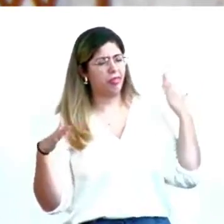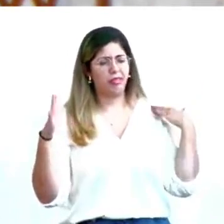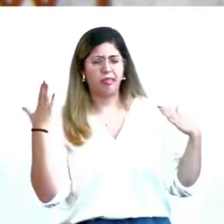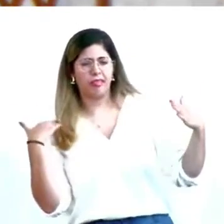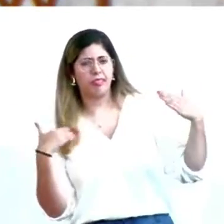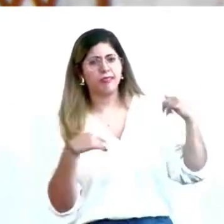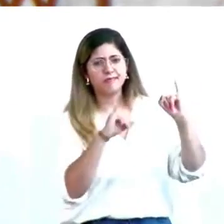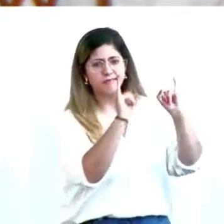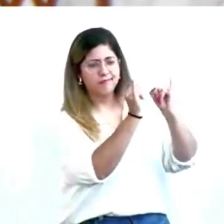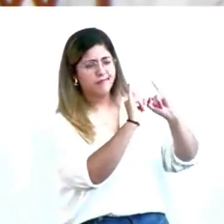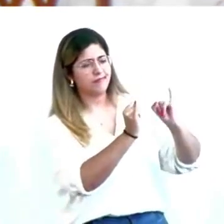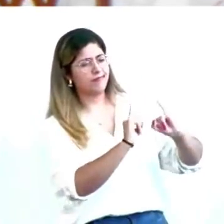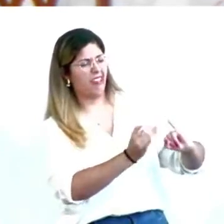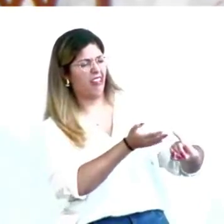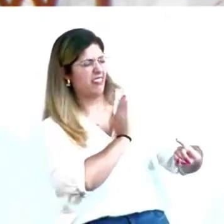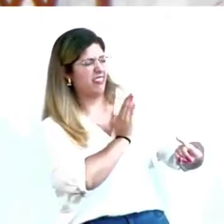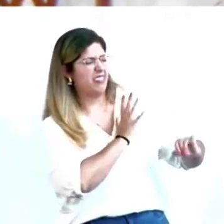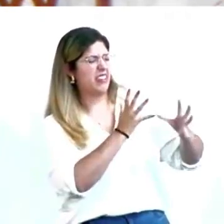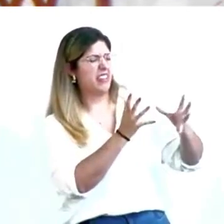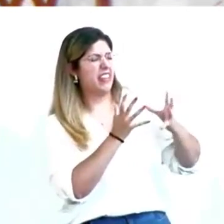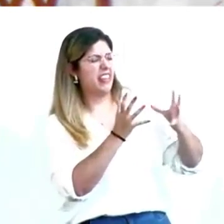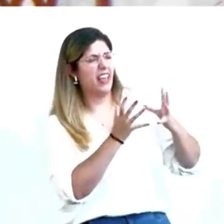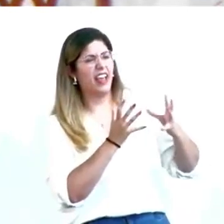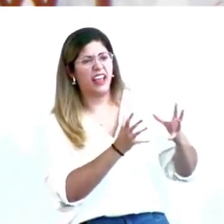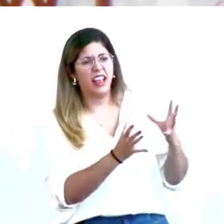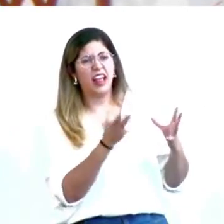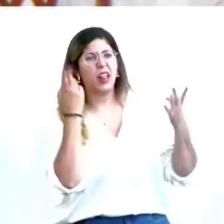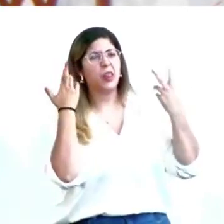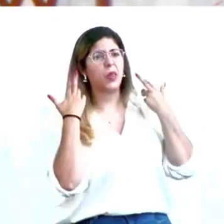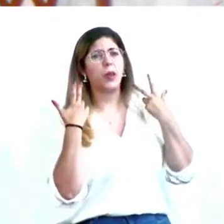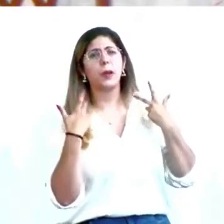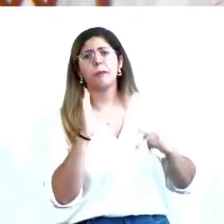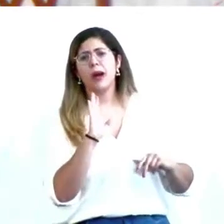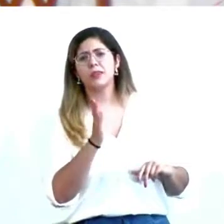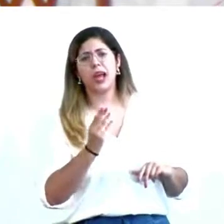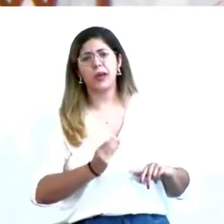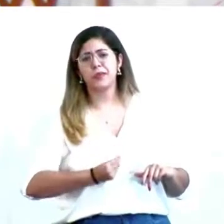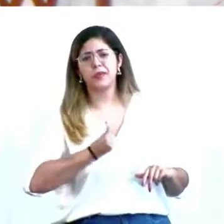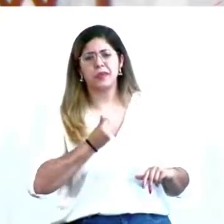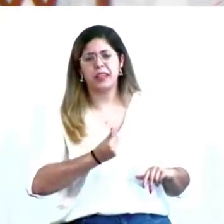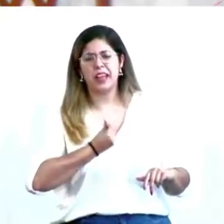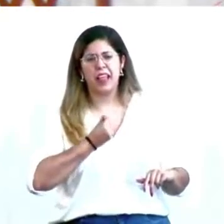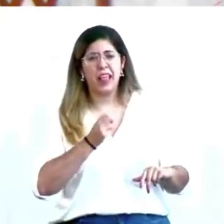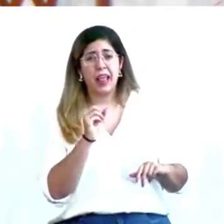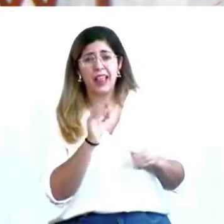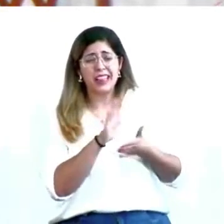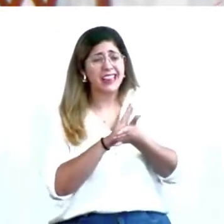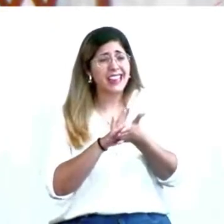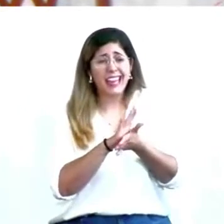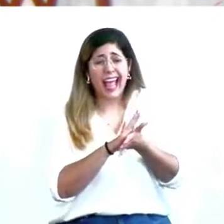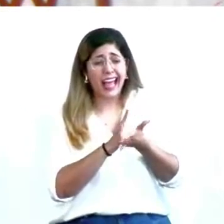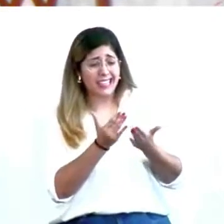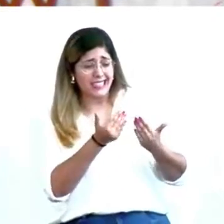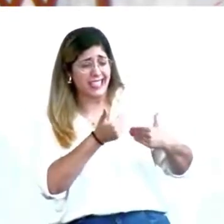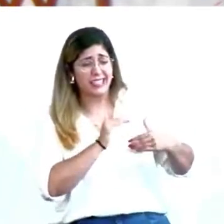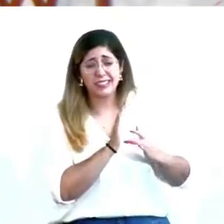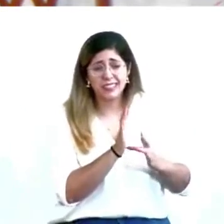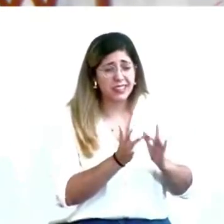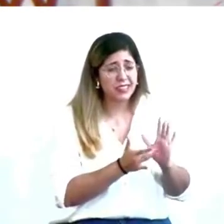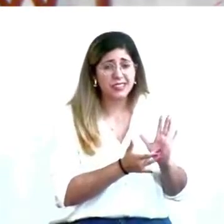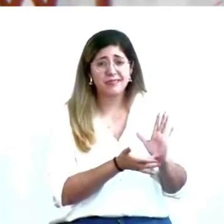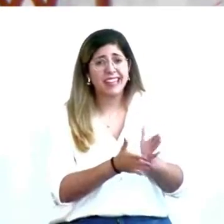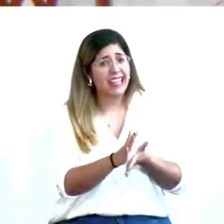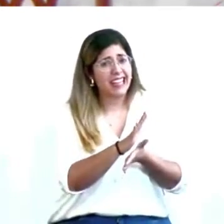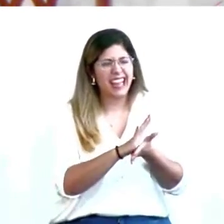idólatra, porque ele já vive como estilo de vida, não há uma centelha, não há a habitação do Espírito,